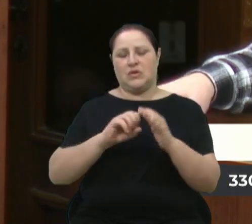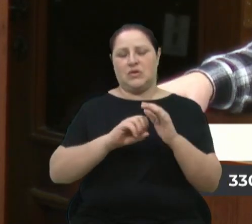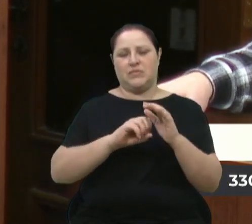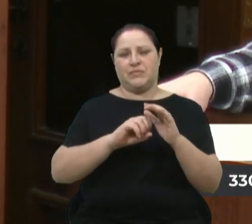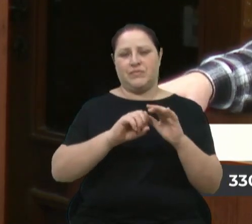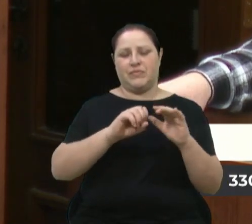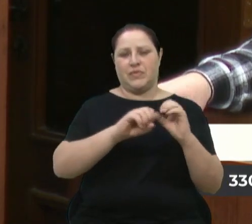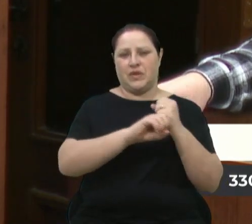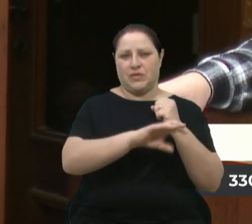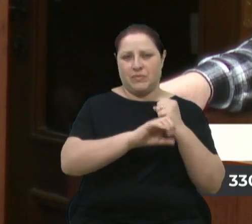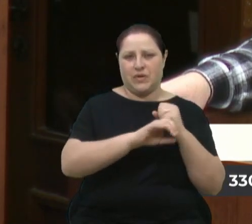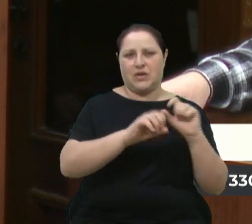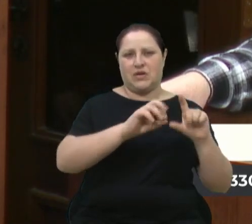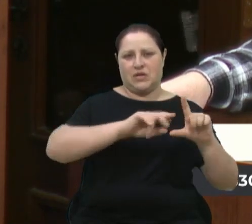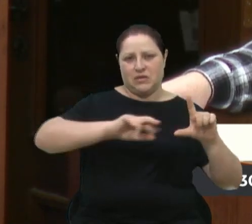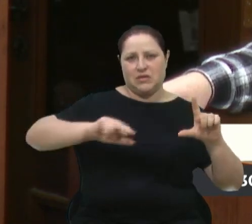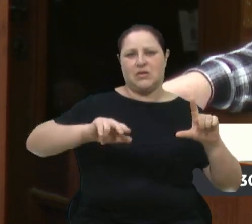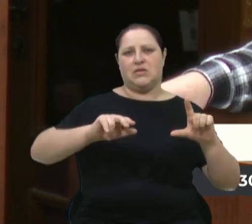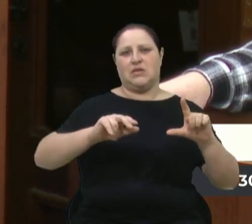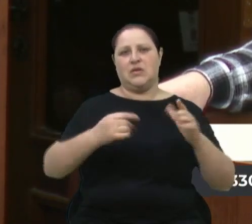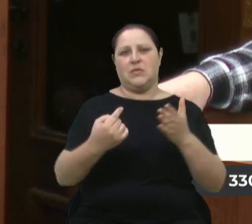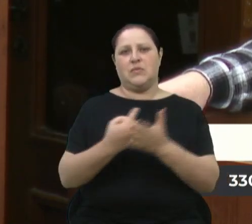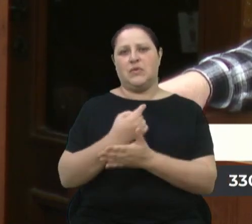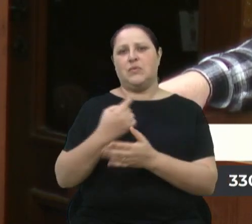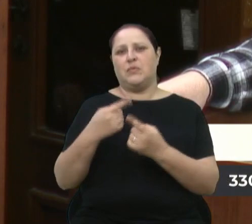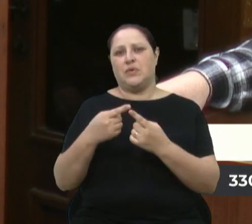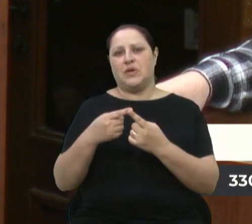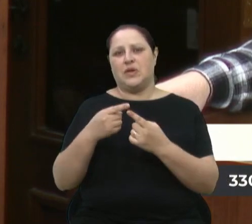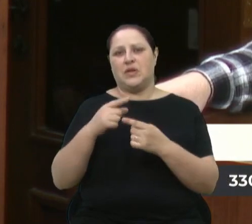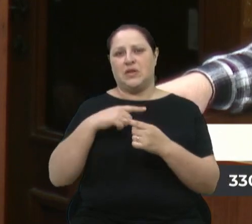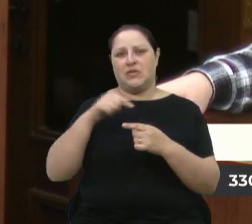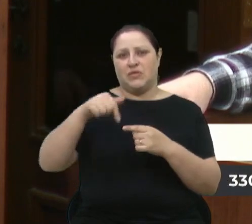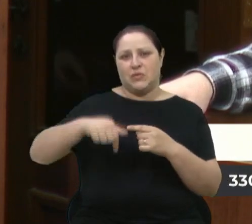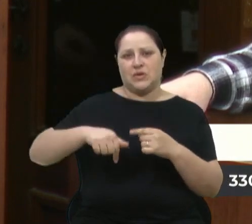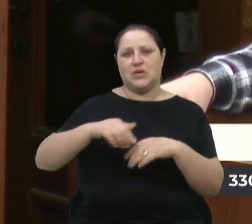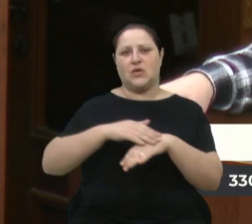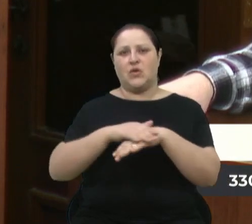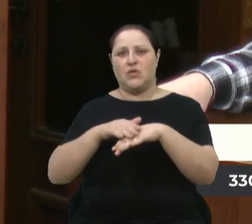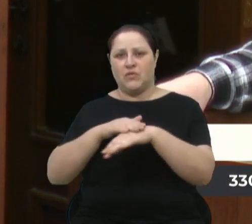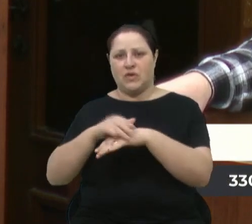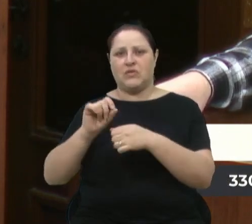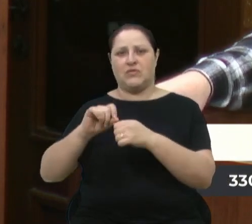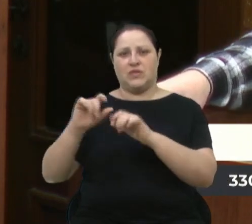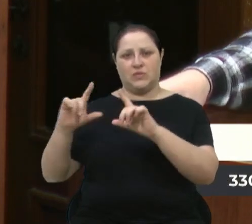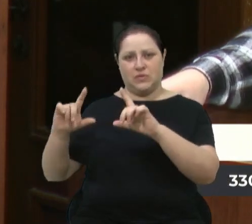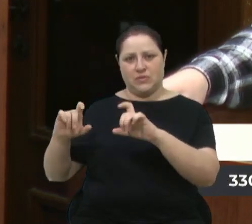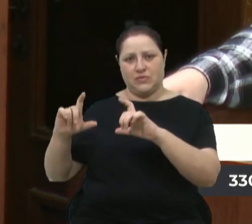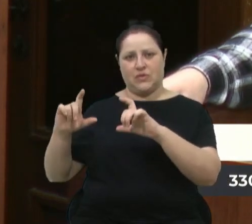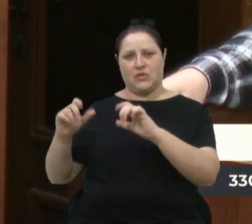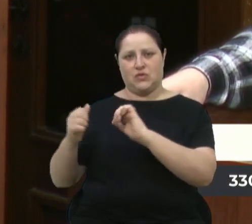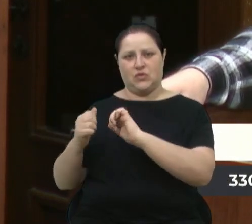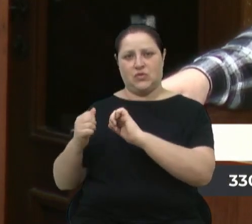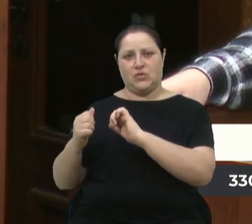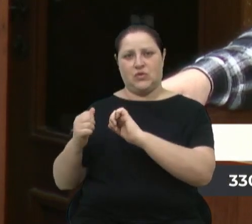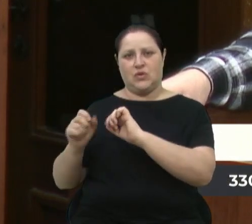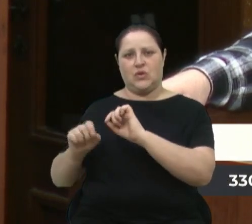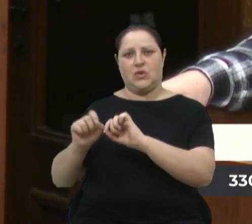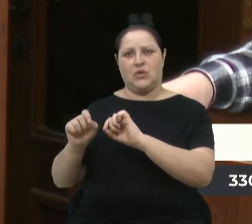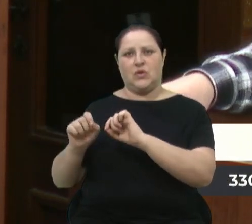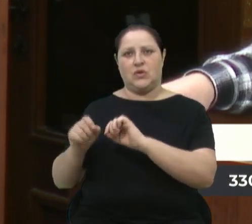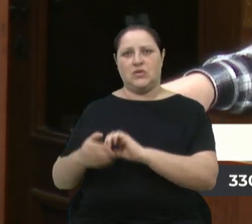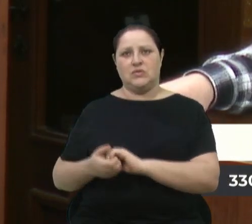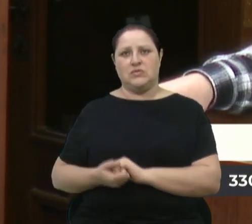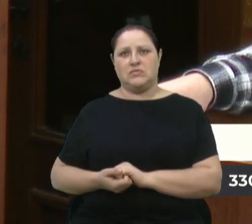fui também, em razão de uma conversa que nós tivemos aqui, foi feita uma foto, né? E